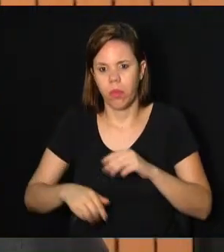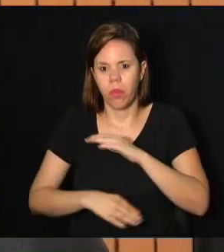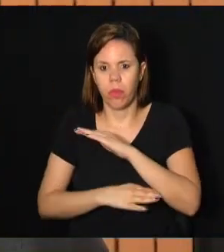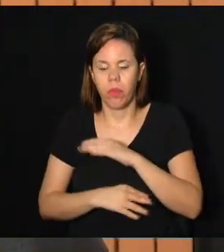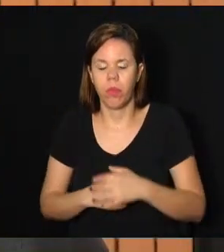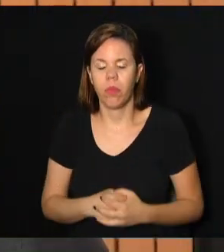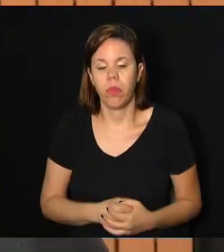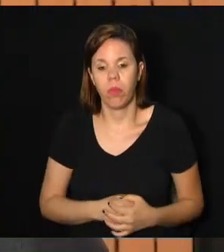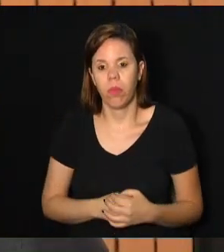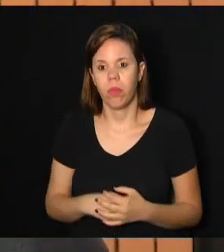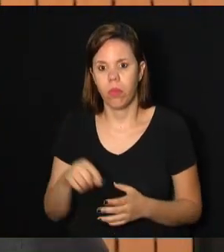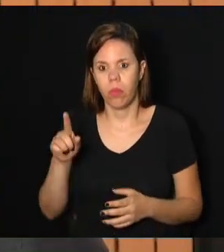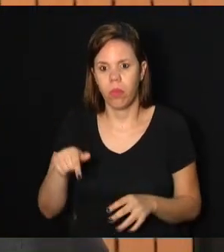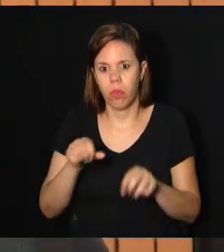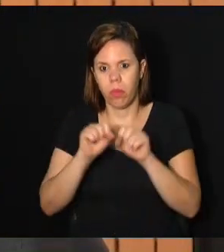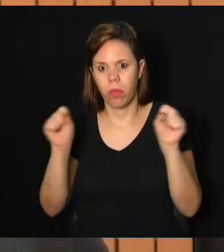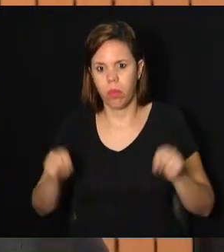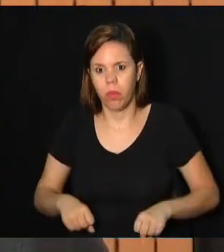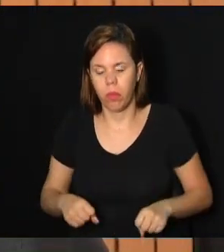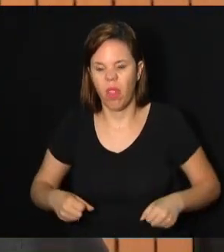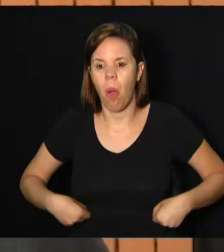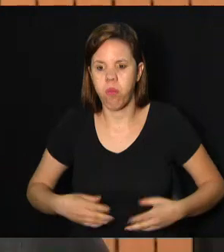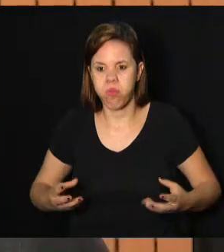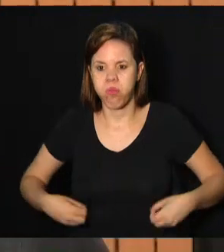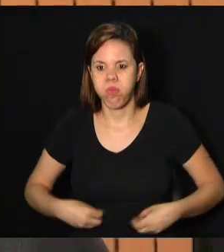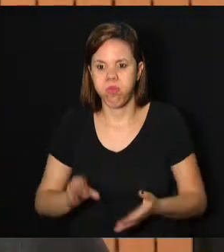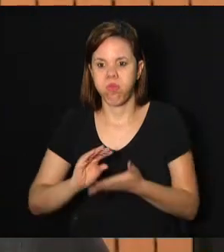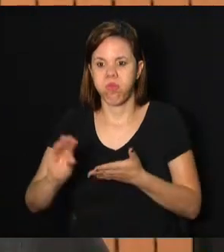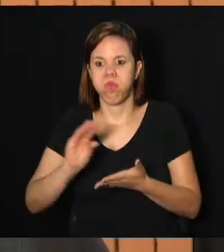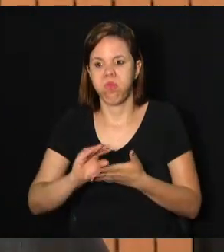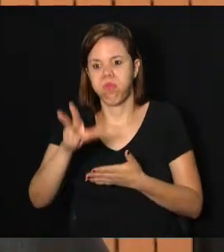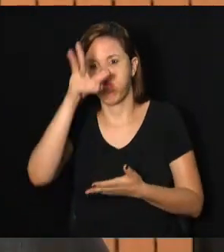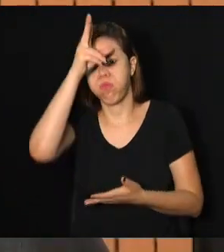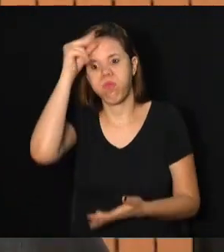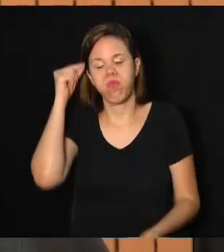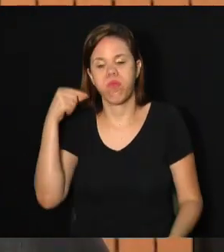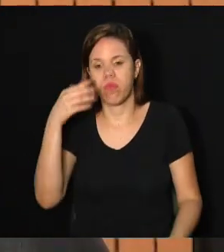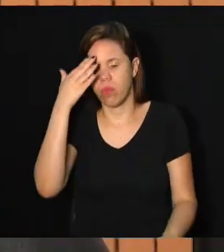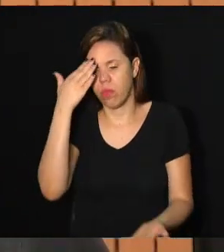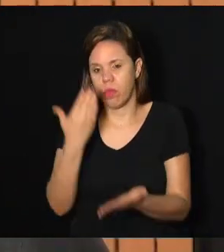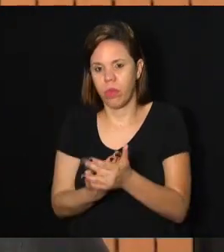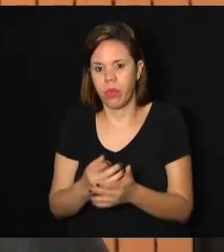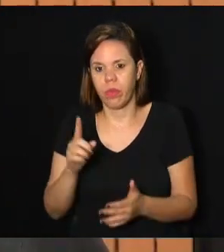casa. E esse sistema, que foi um gasto público, eu acredito que a gente precisa